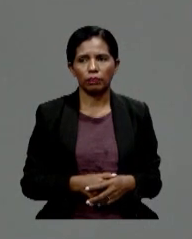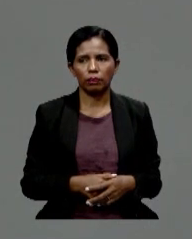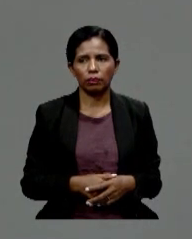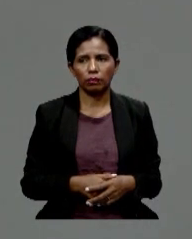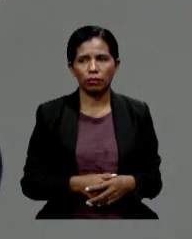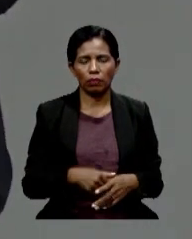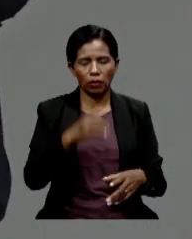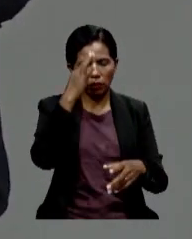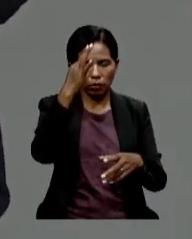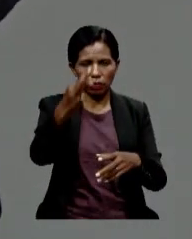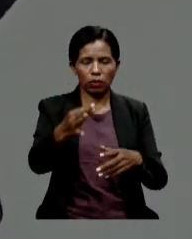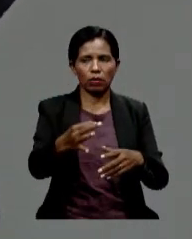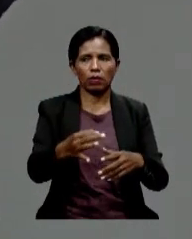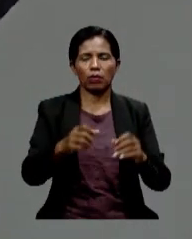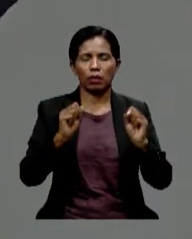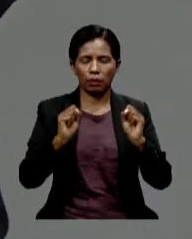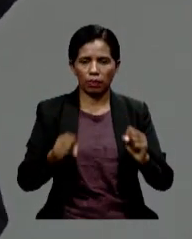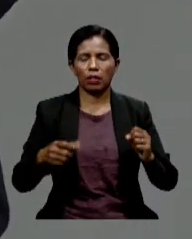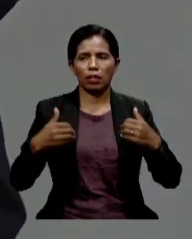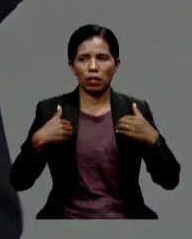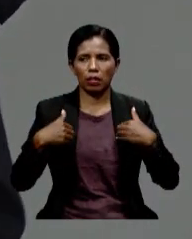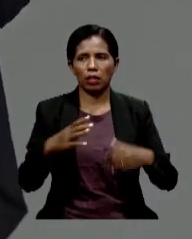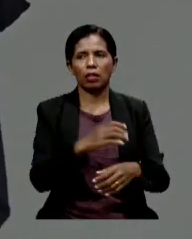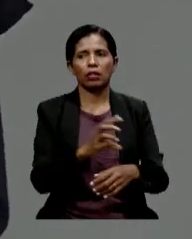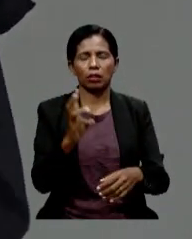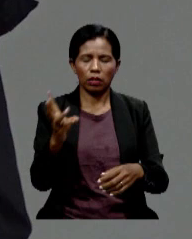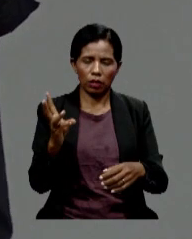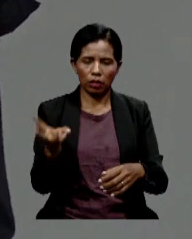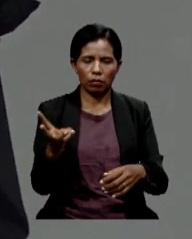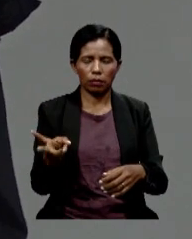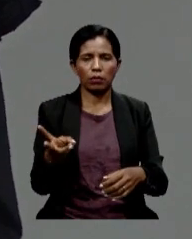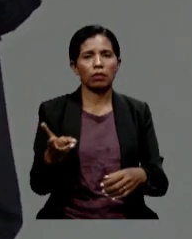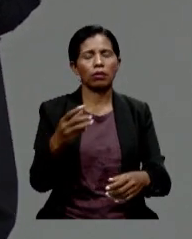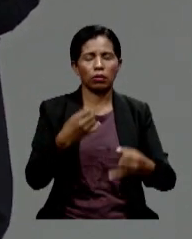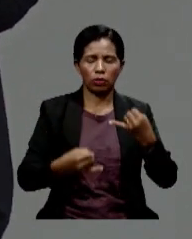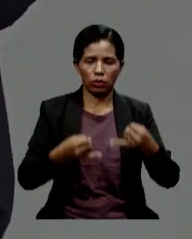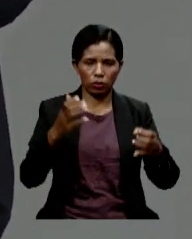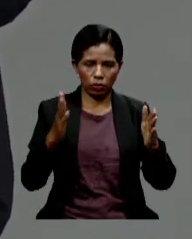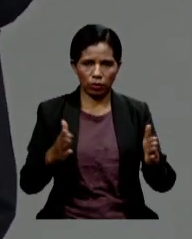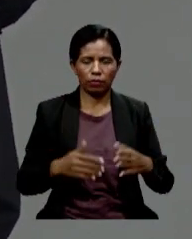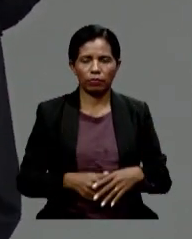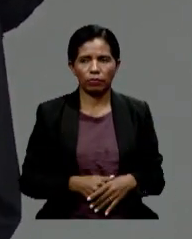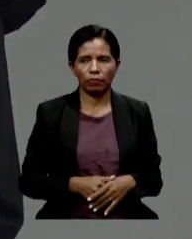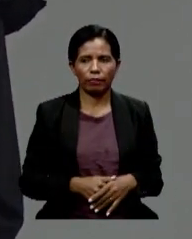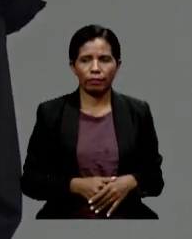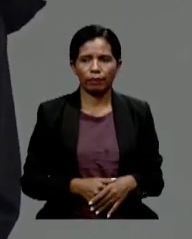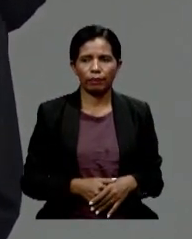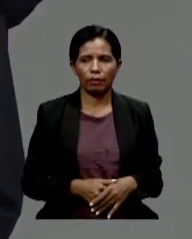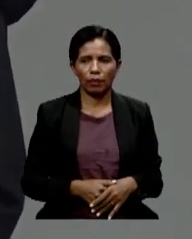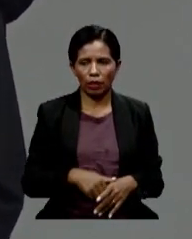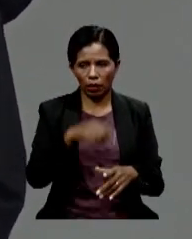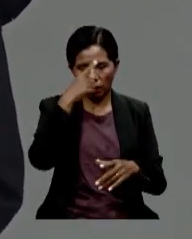futuro próximo minha bela ihan até estende tal juiz estende tal juiz e também